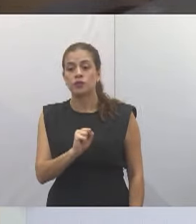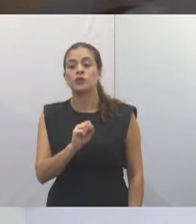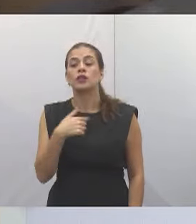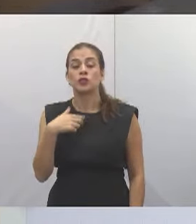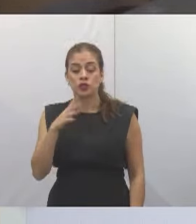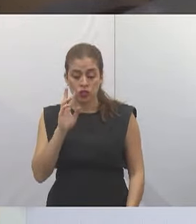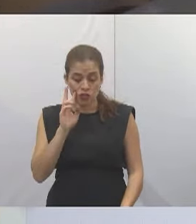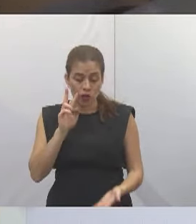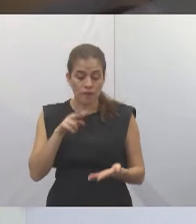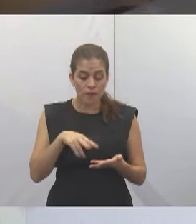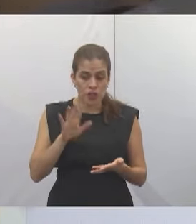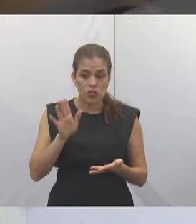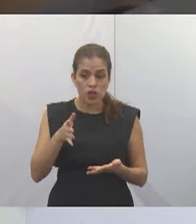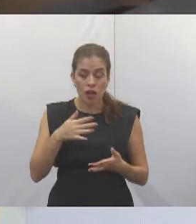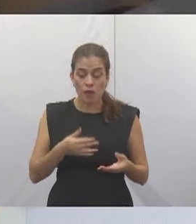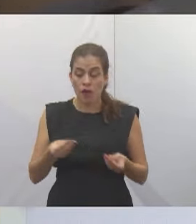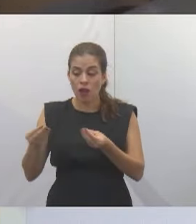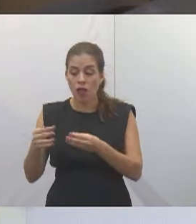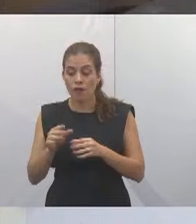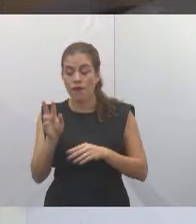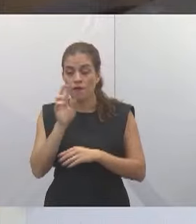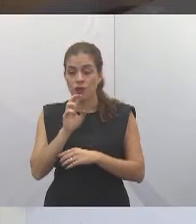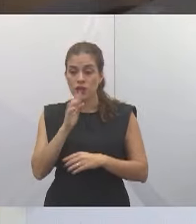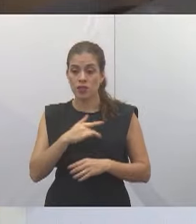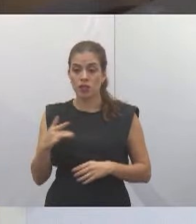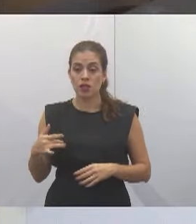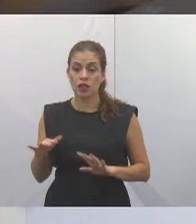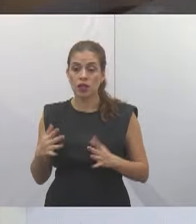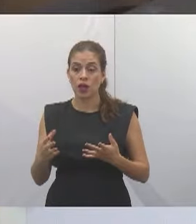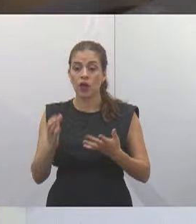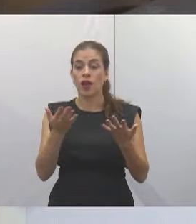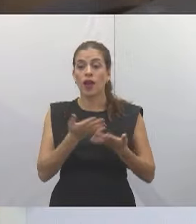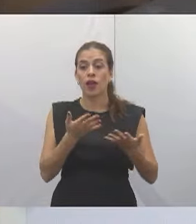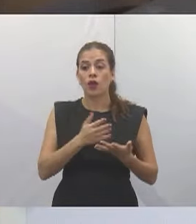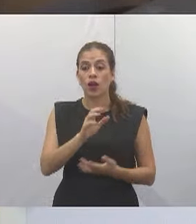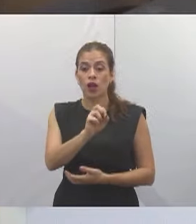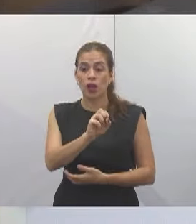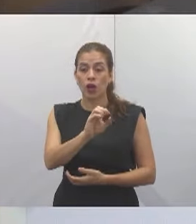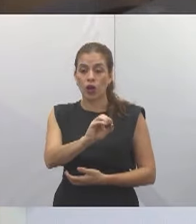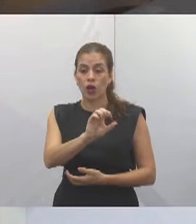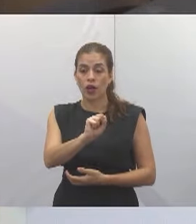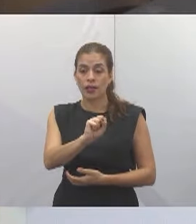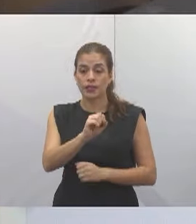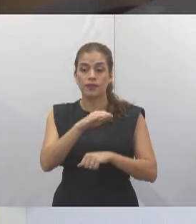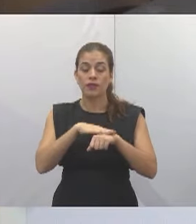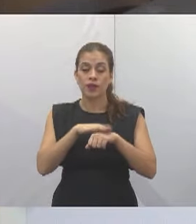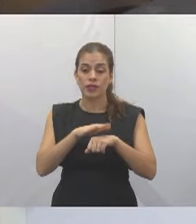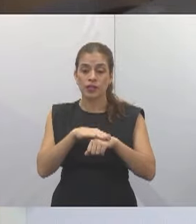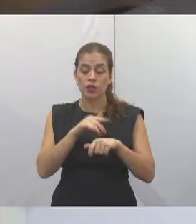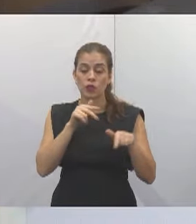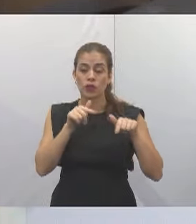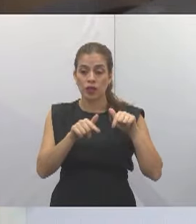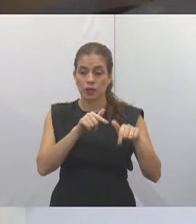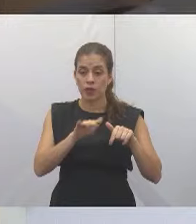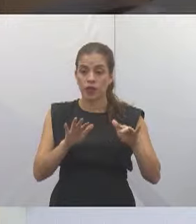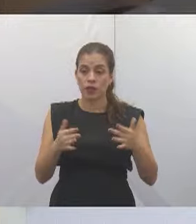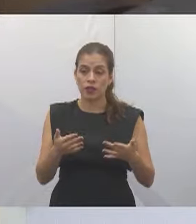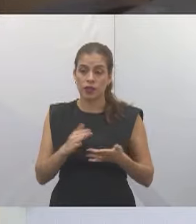está na fase de voltar para a OS, que é a OS que vai executar o serviço, né? Então, nós estamos nessa